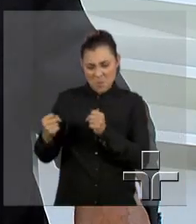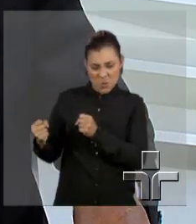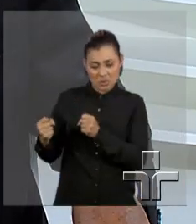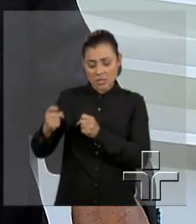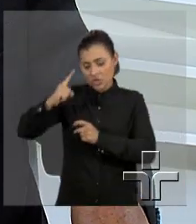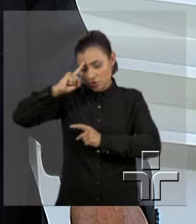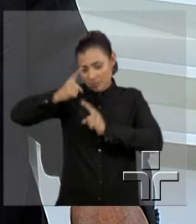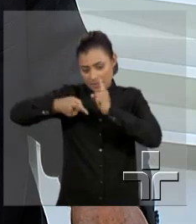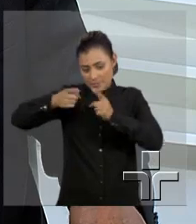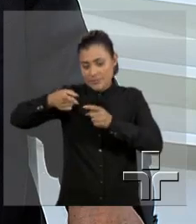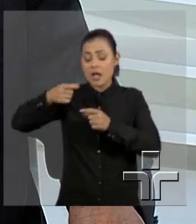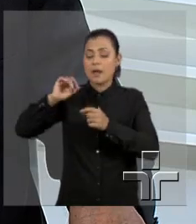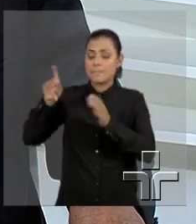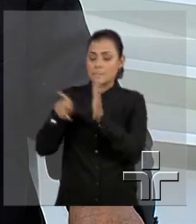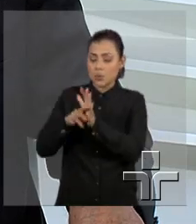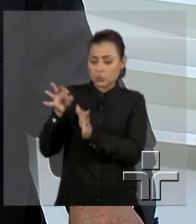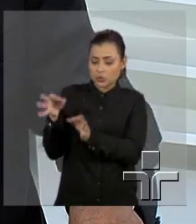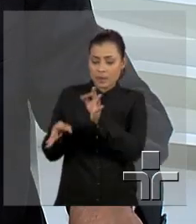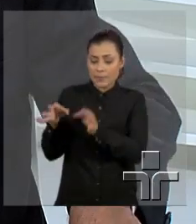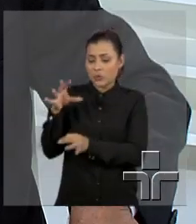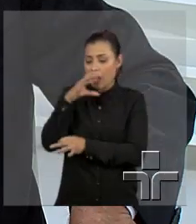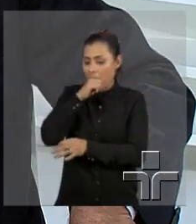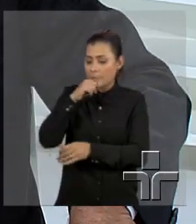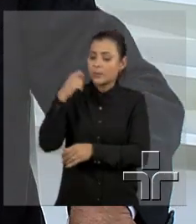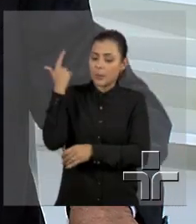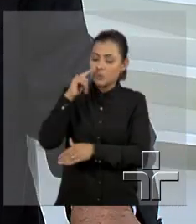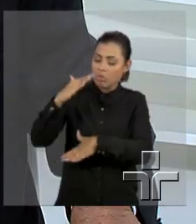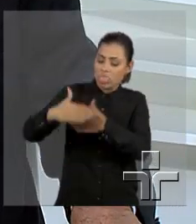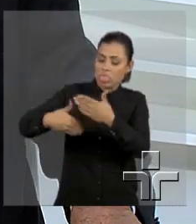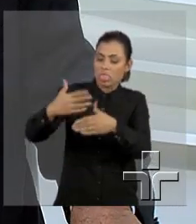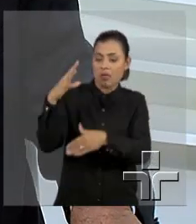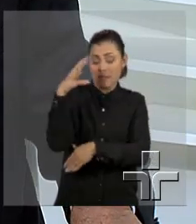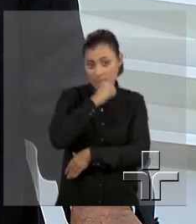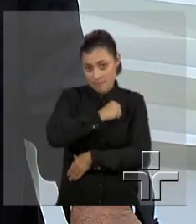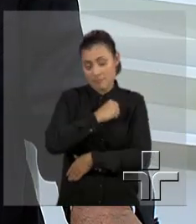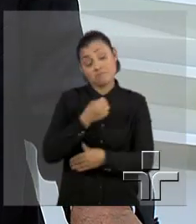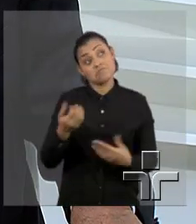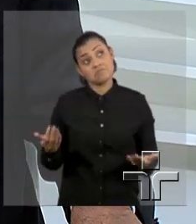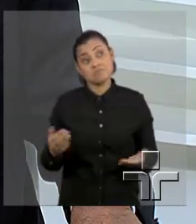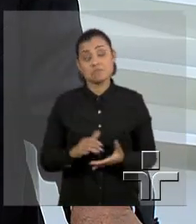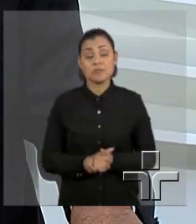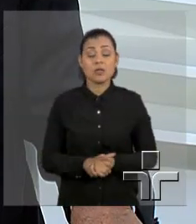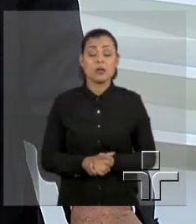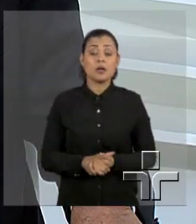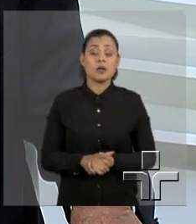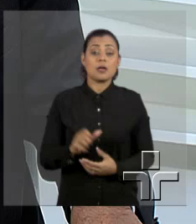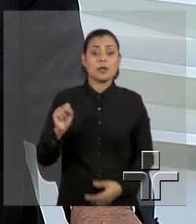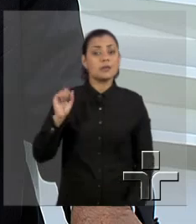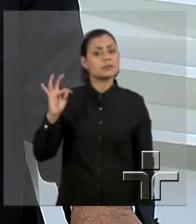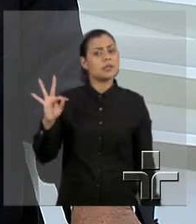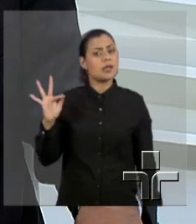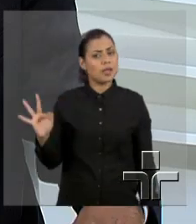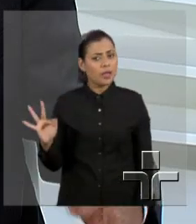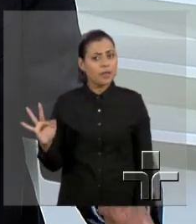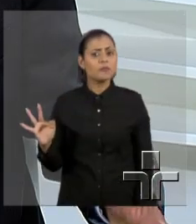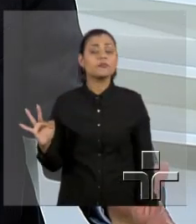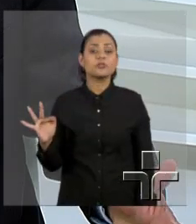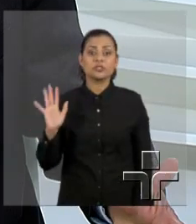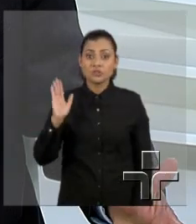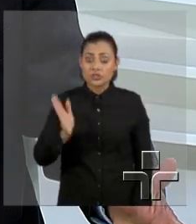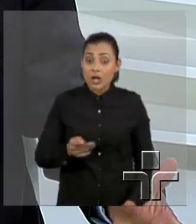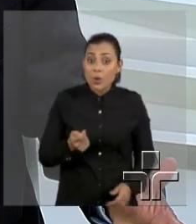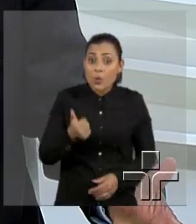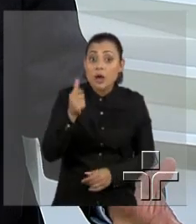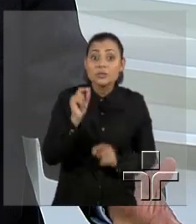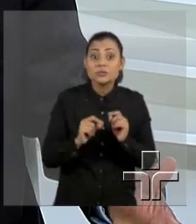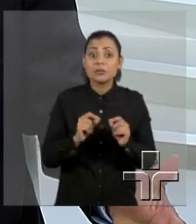é, julgamentos originários dele para outras instâncias. O Supremo, quase que eu diria, faz